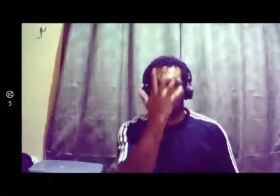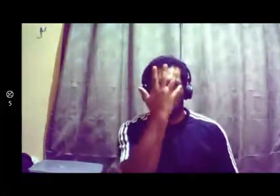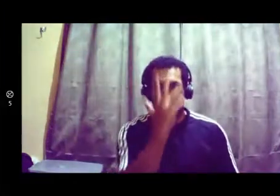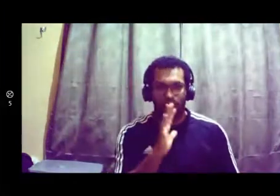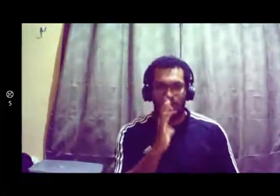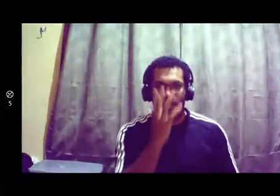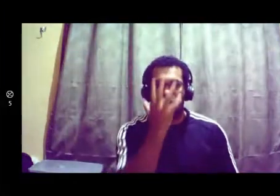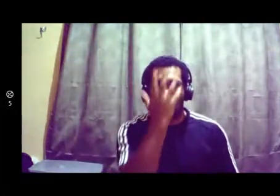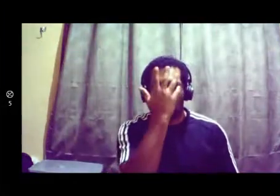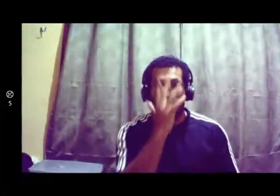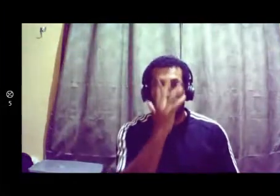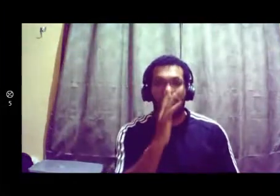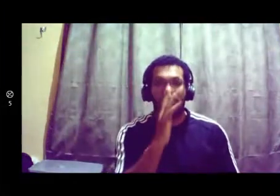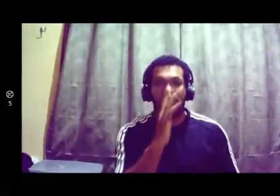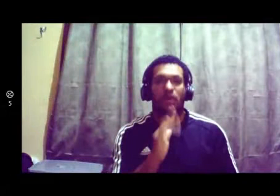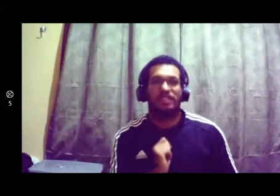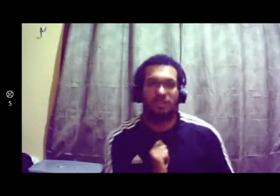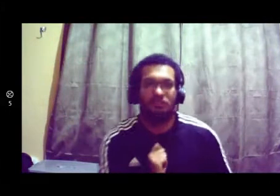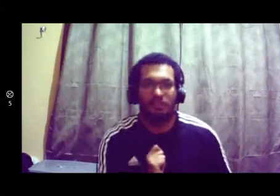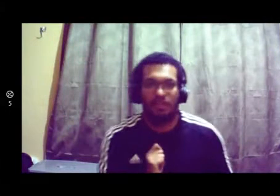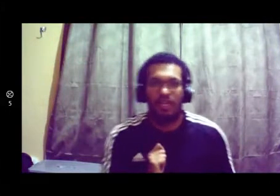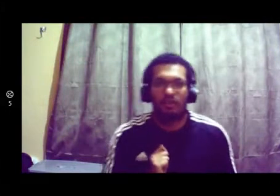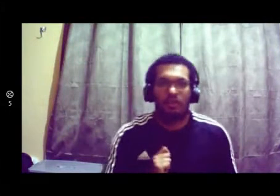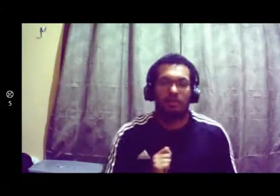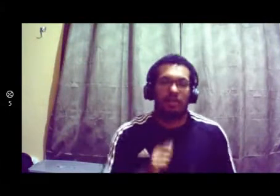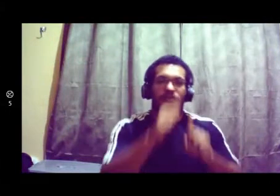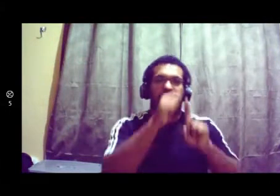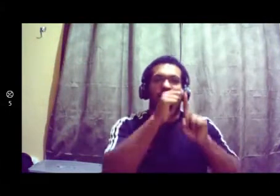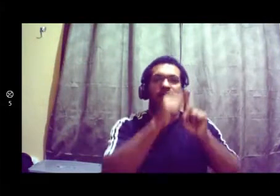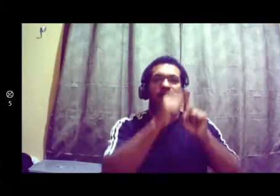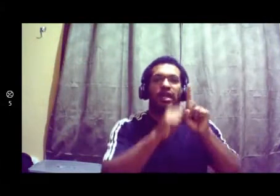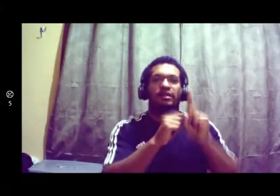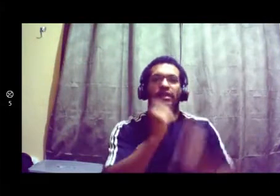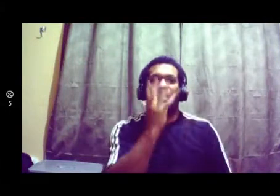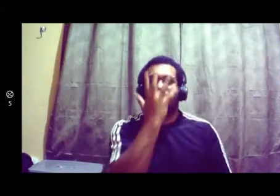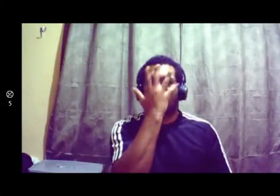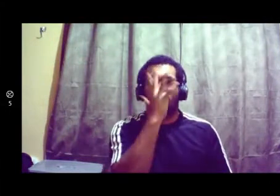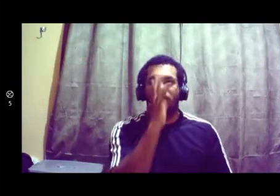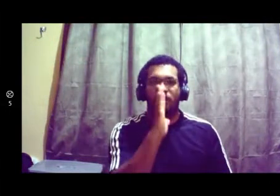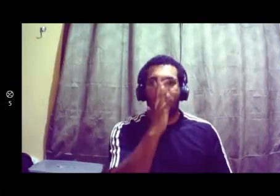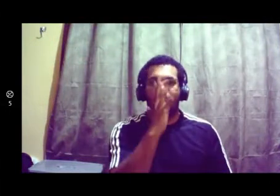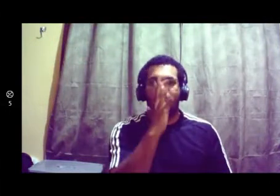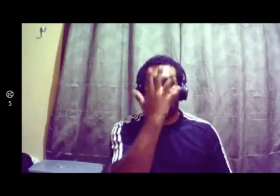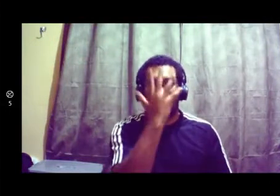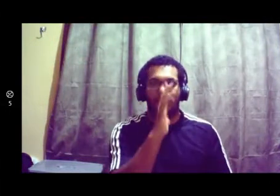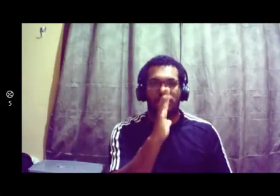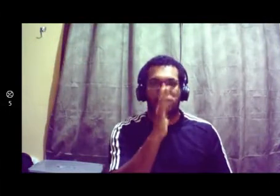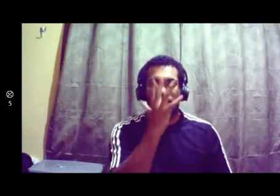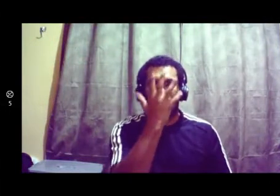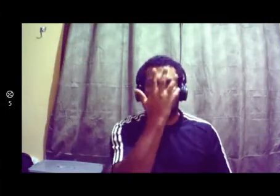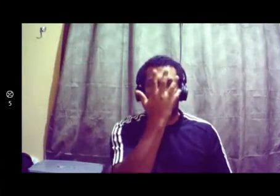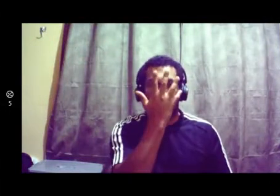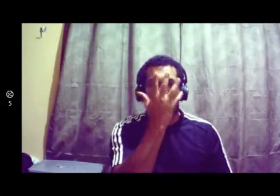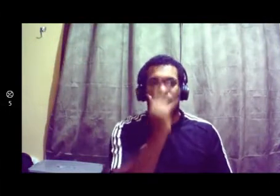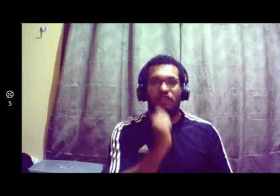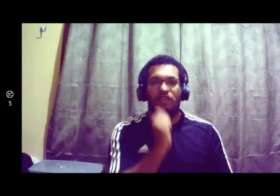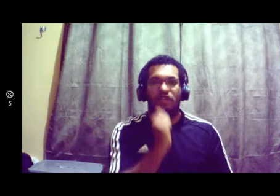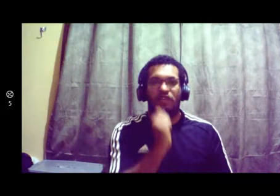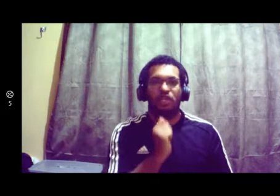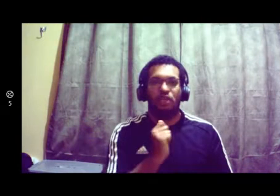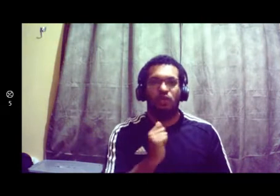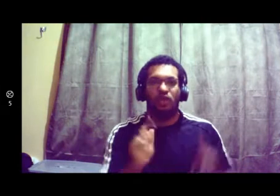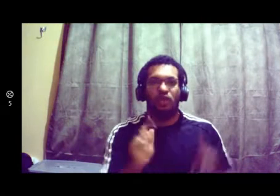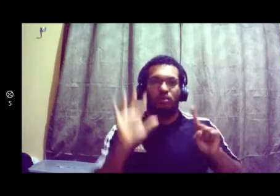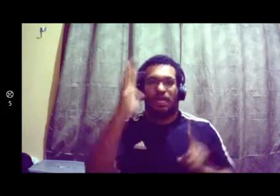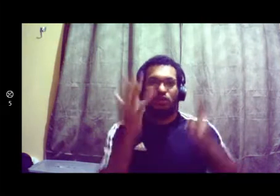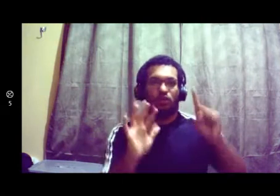do rosto. Você pode fazer assim em fevereiro também. Então, você faz mês de fevereiro. Faz só assim, ó, na frente do